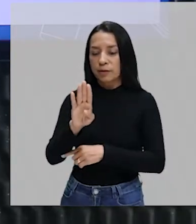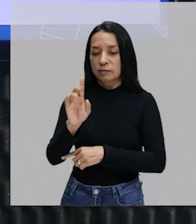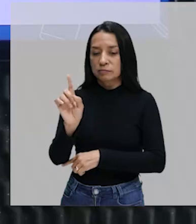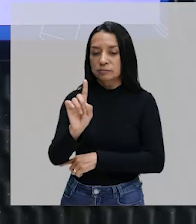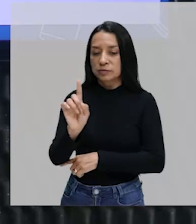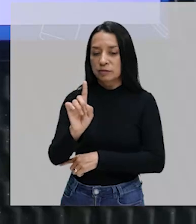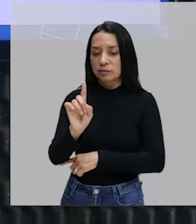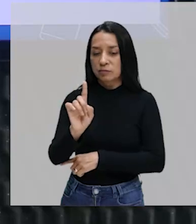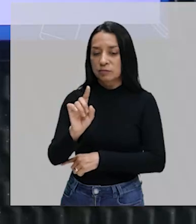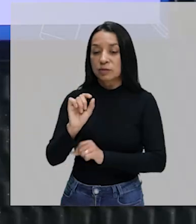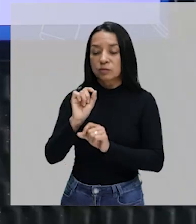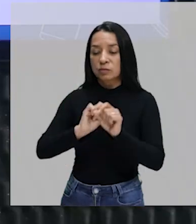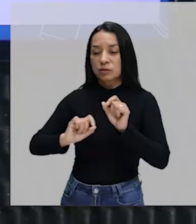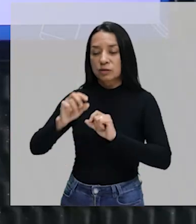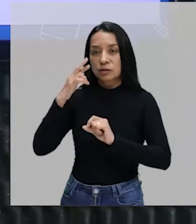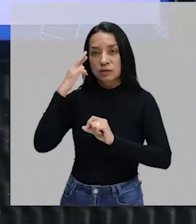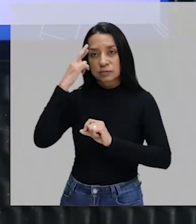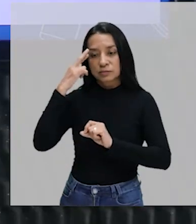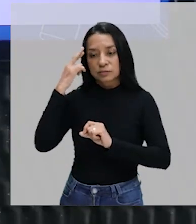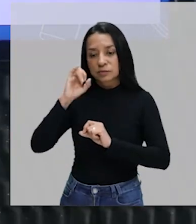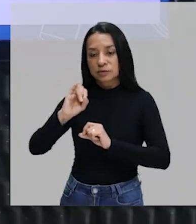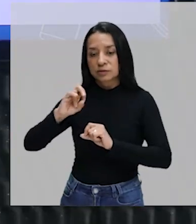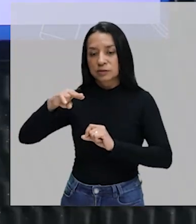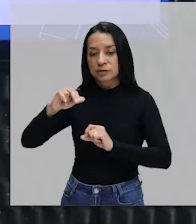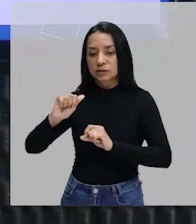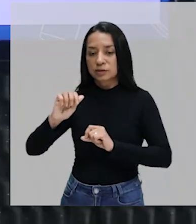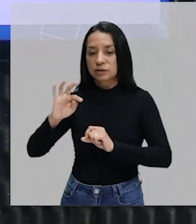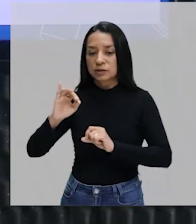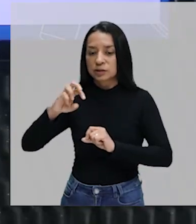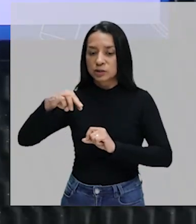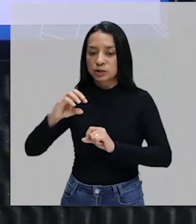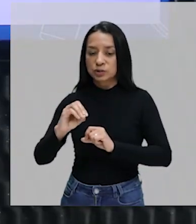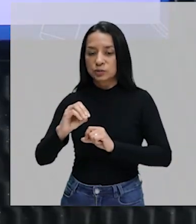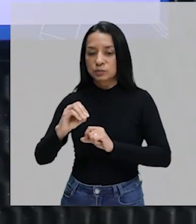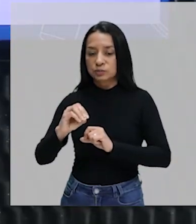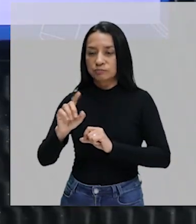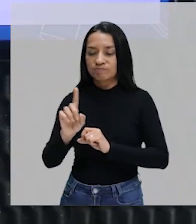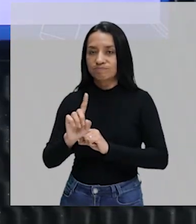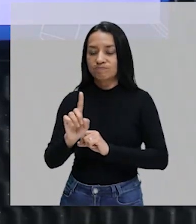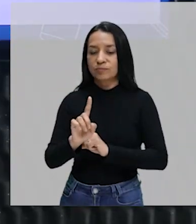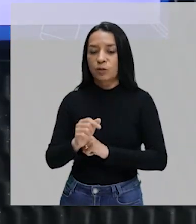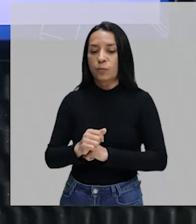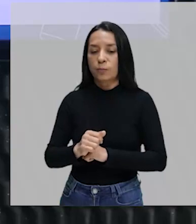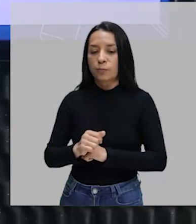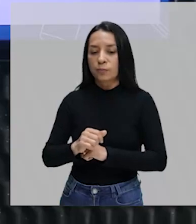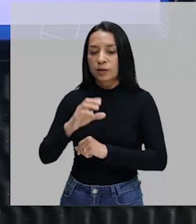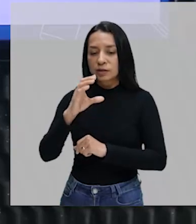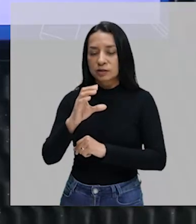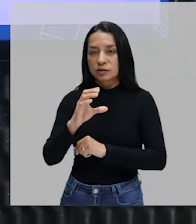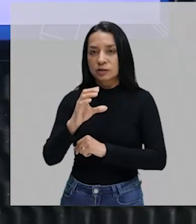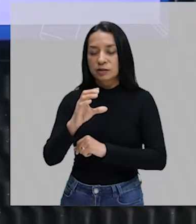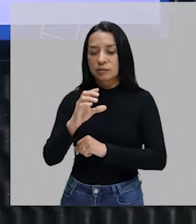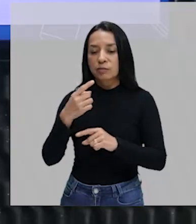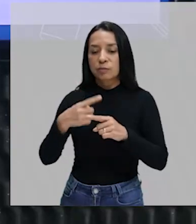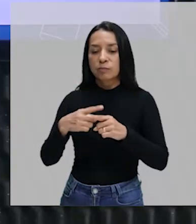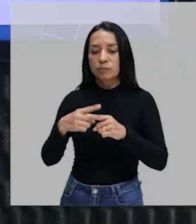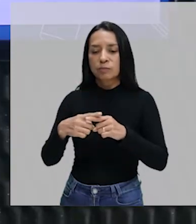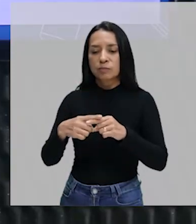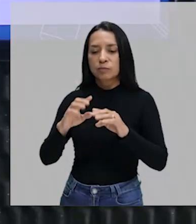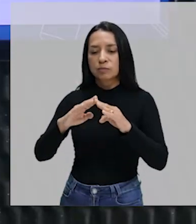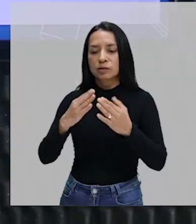é racionalista. O natismo é que não vai servir. O cinismo também não, porque é uma escola